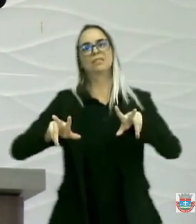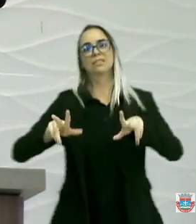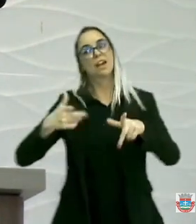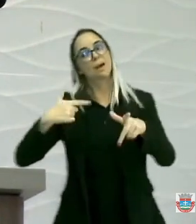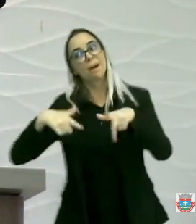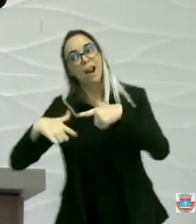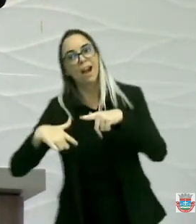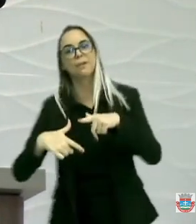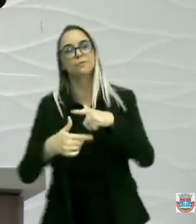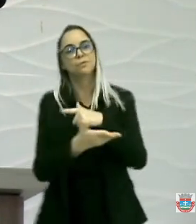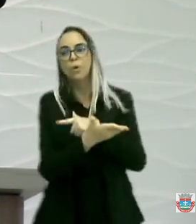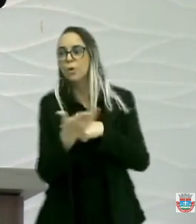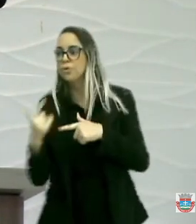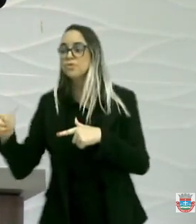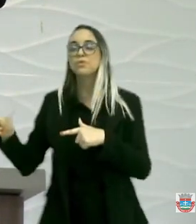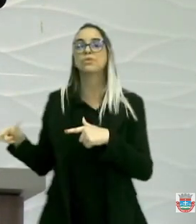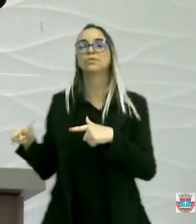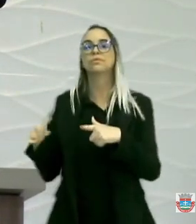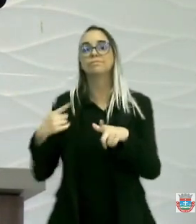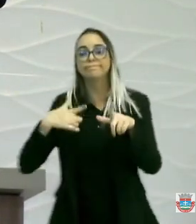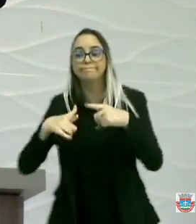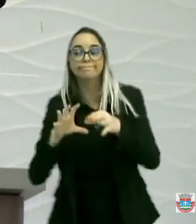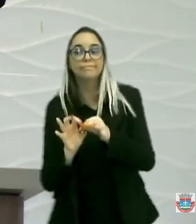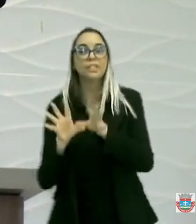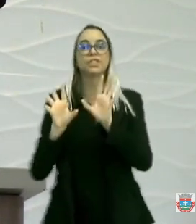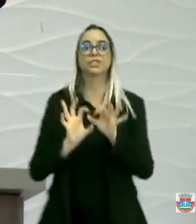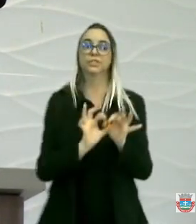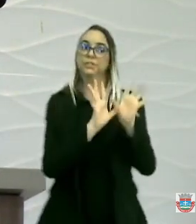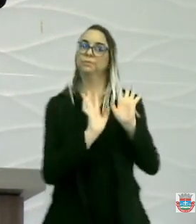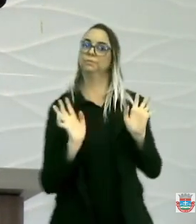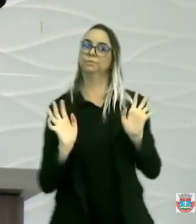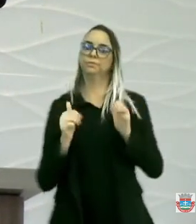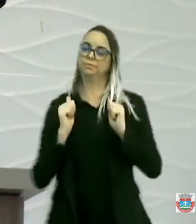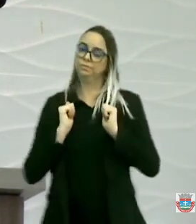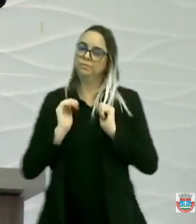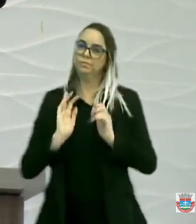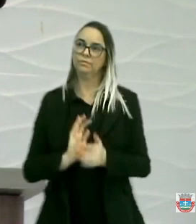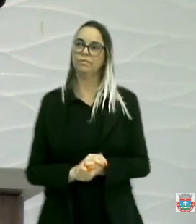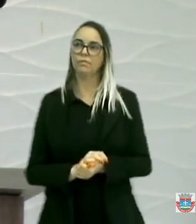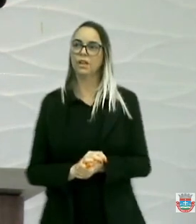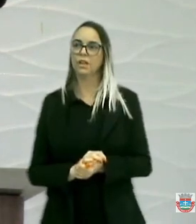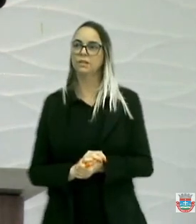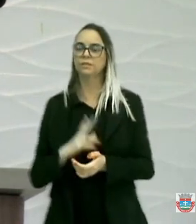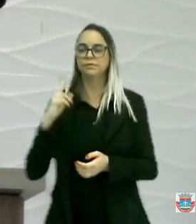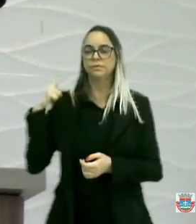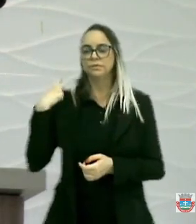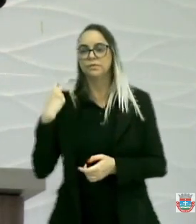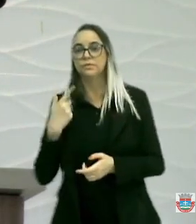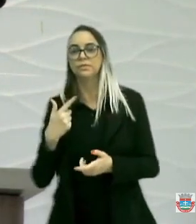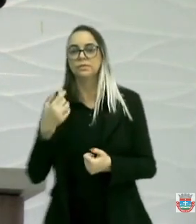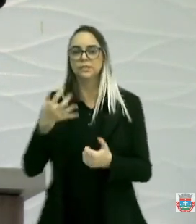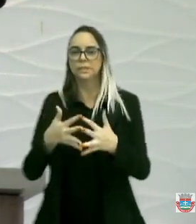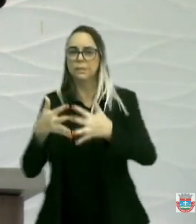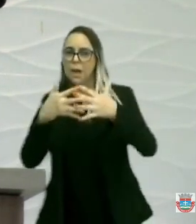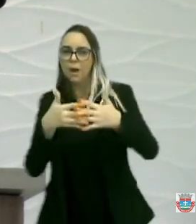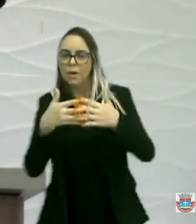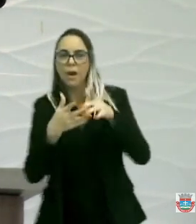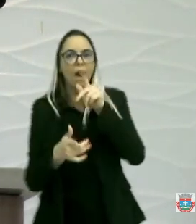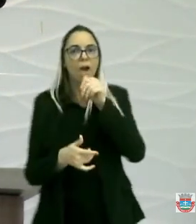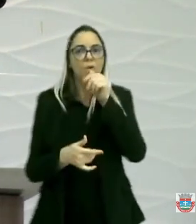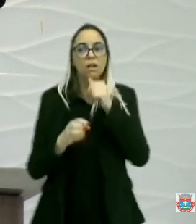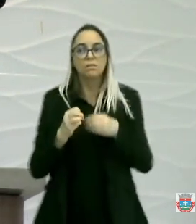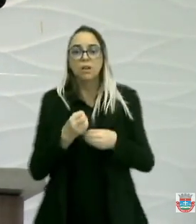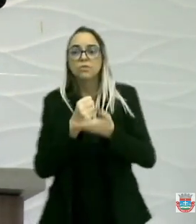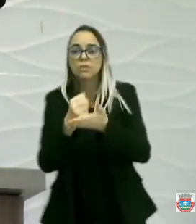seu trabalho. Deixe os outros trabalhar. E quando uma pessoa vem até o vereador pedir um caminhão d'água, é porque ele está